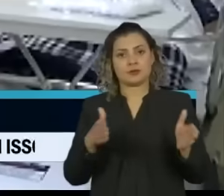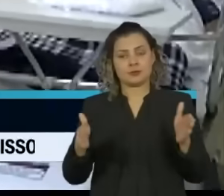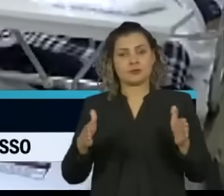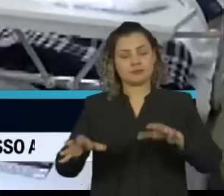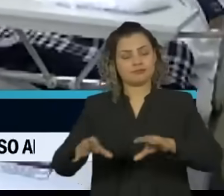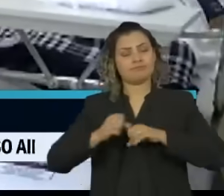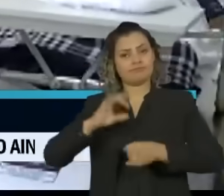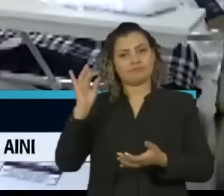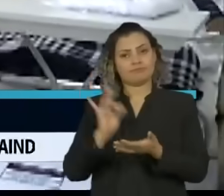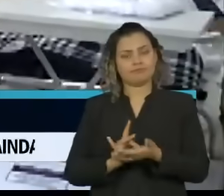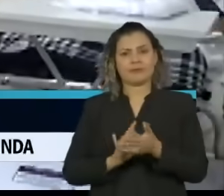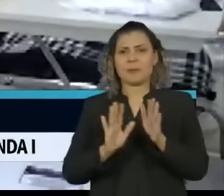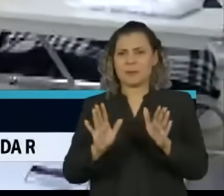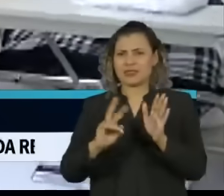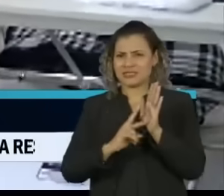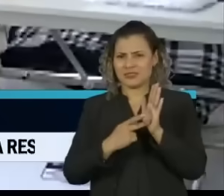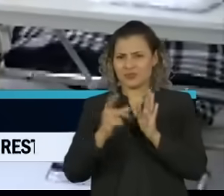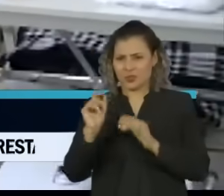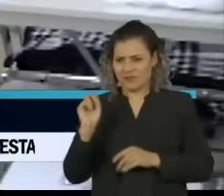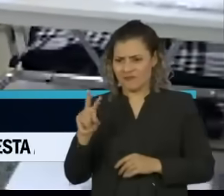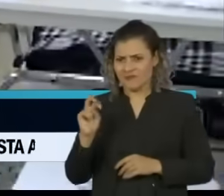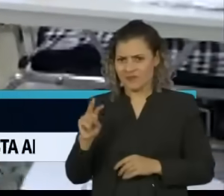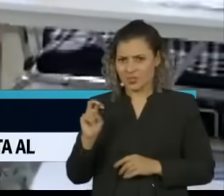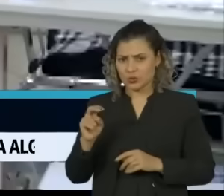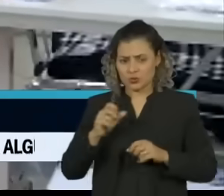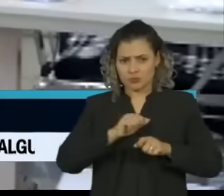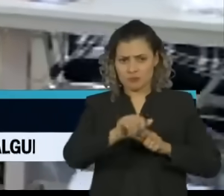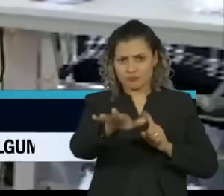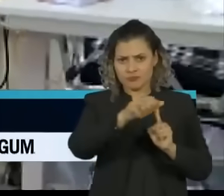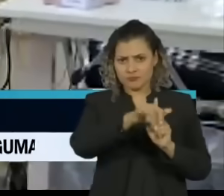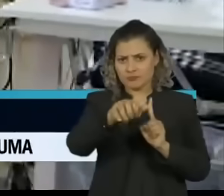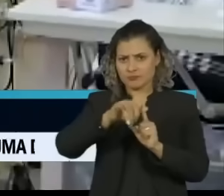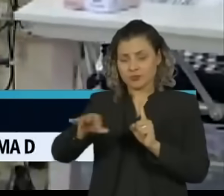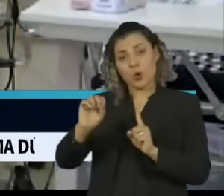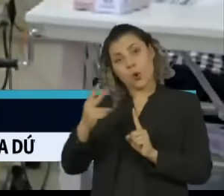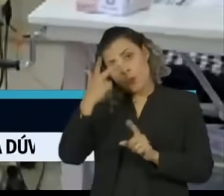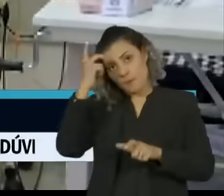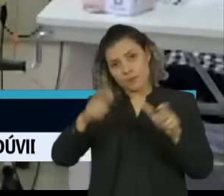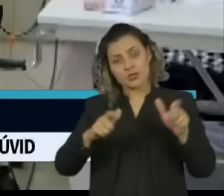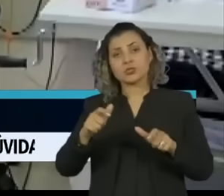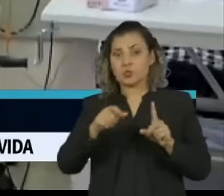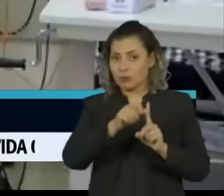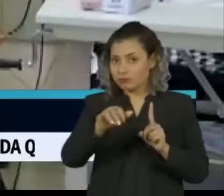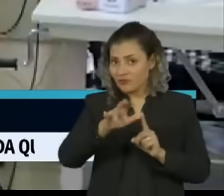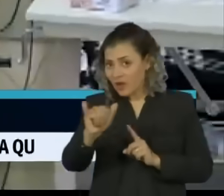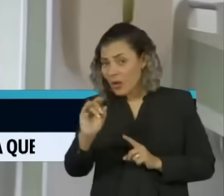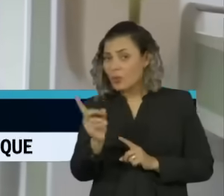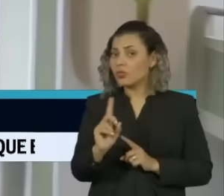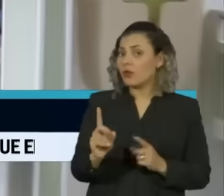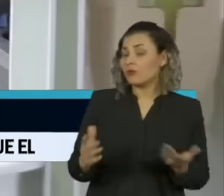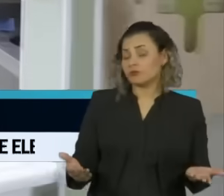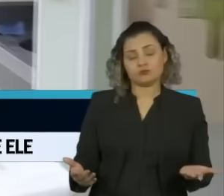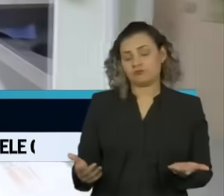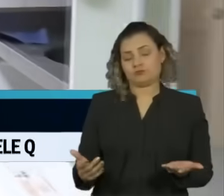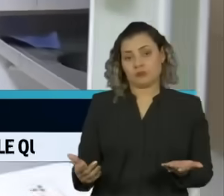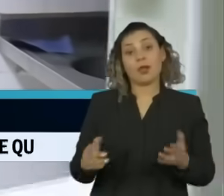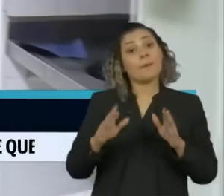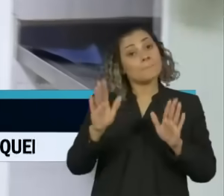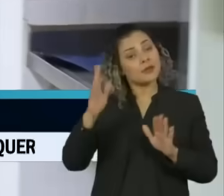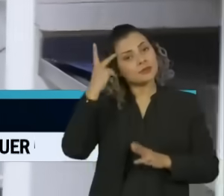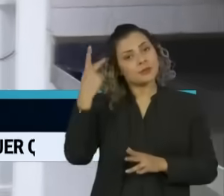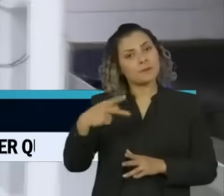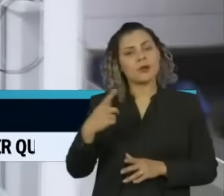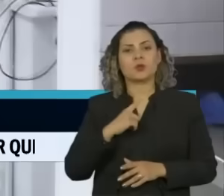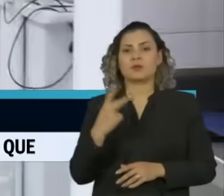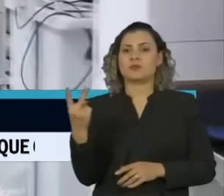diagnóstico inicial, mas não significa que o vírus esteja ativo ou que a pessoa ainda transmita a doença. São Paulo registrou